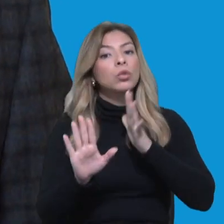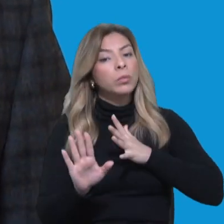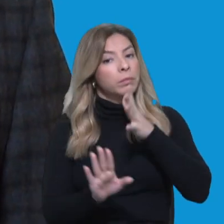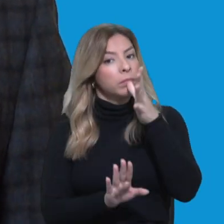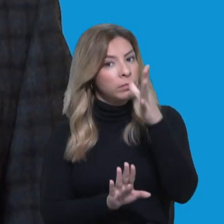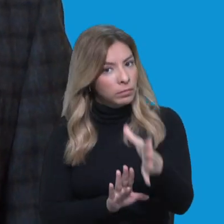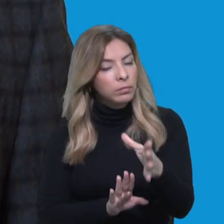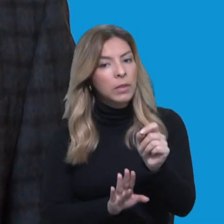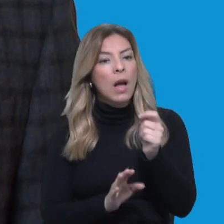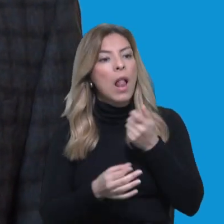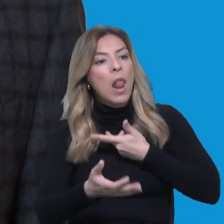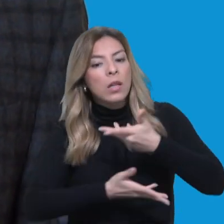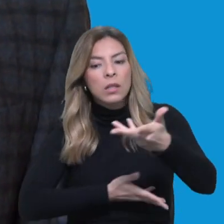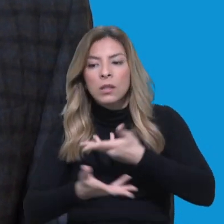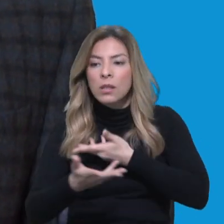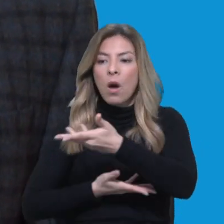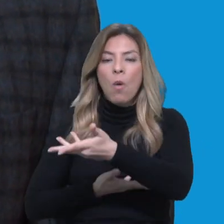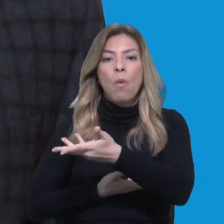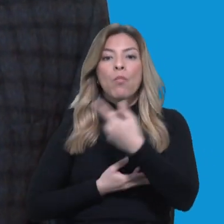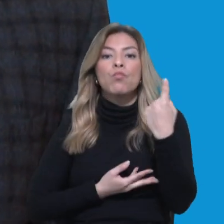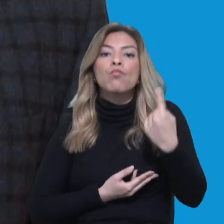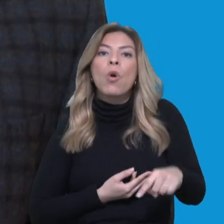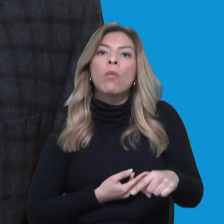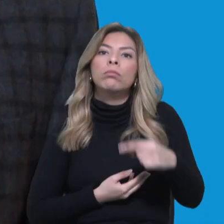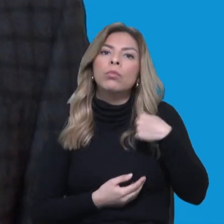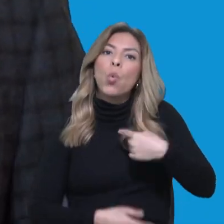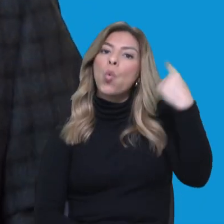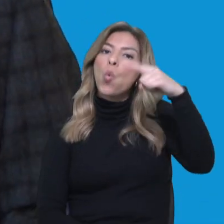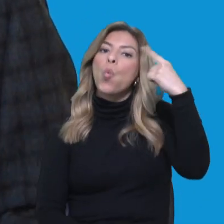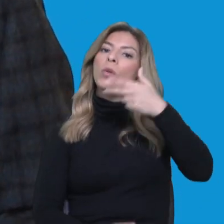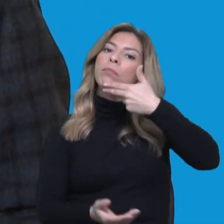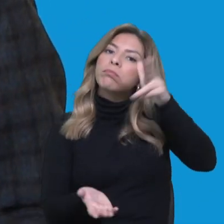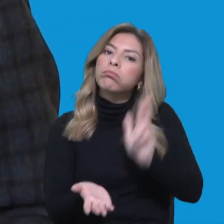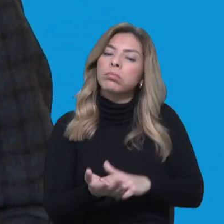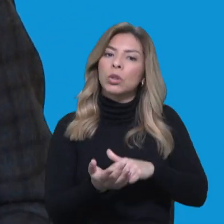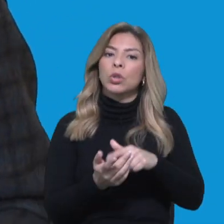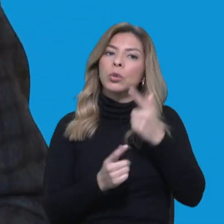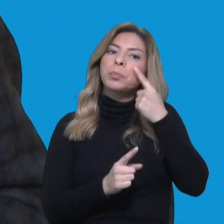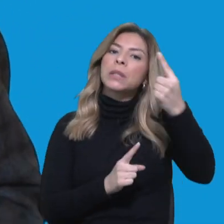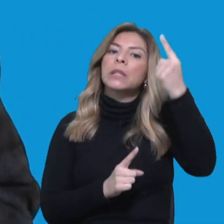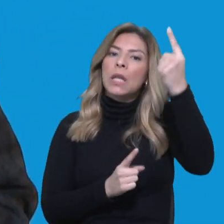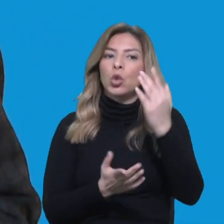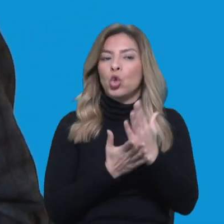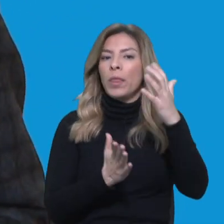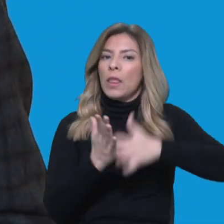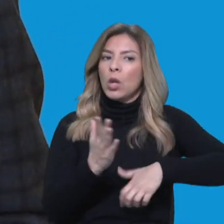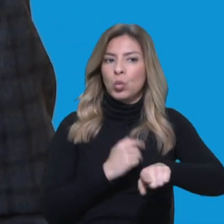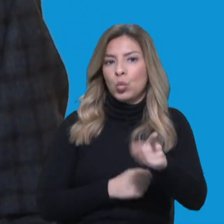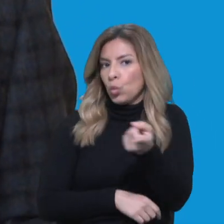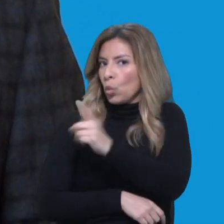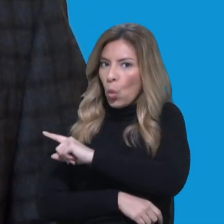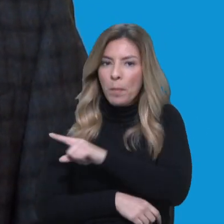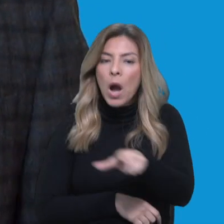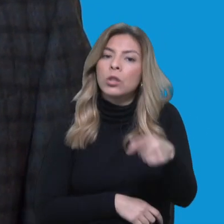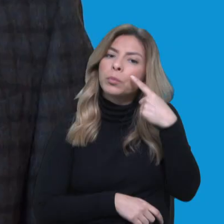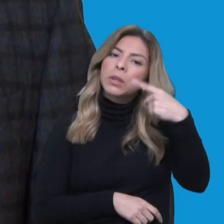de relação, que não é apenas única e exclusiva neste texto, mas que é muito comum em São Lucas, como sabemos.